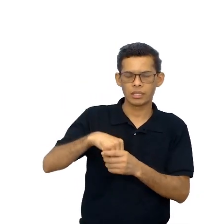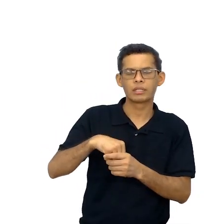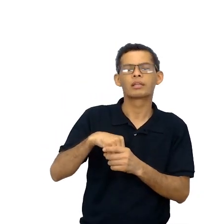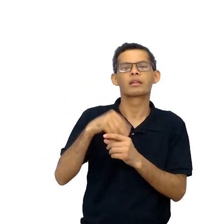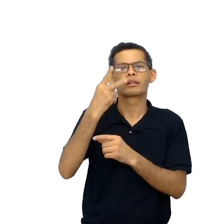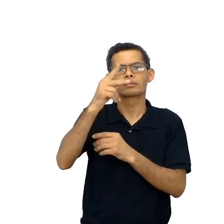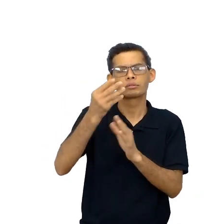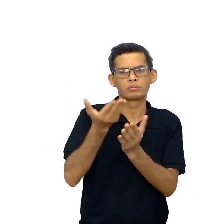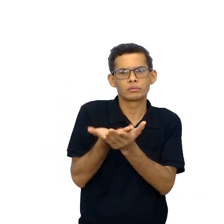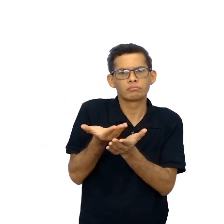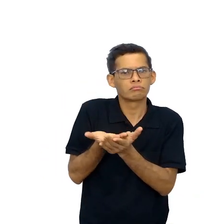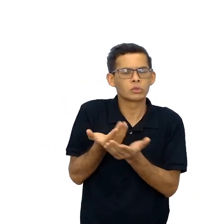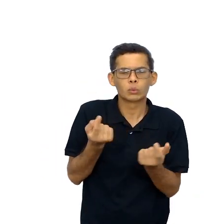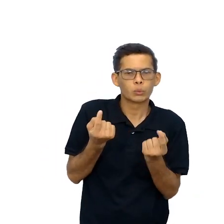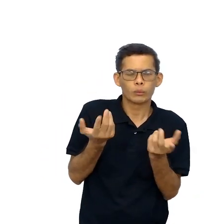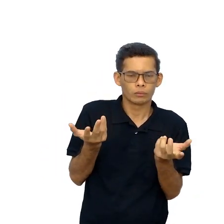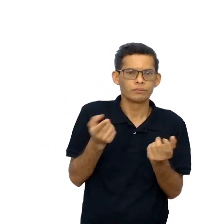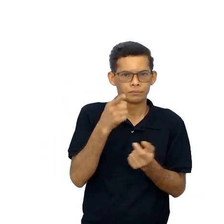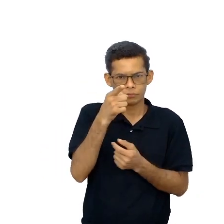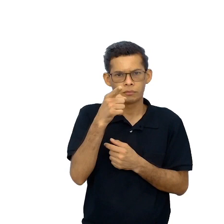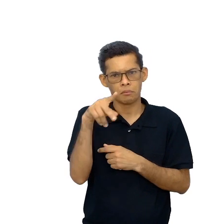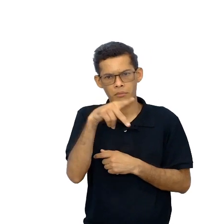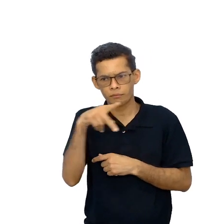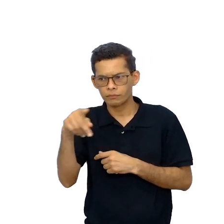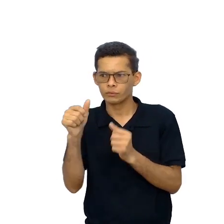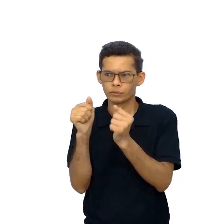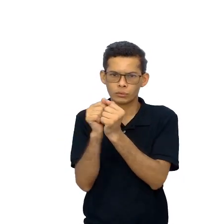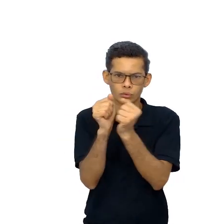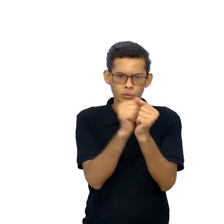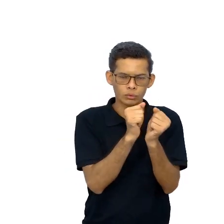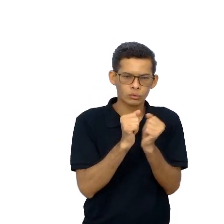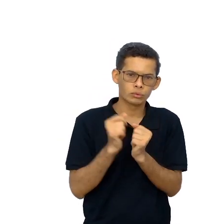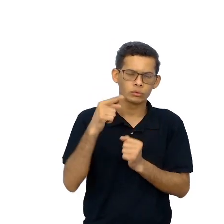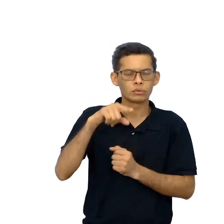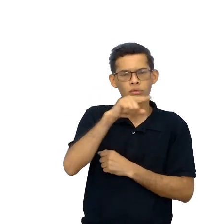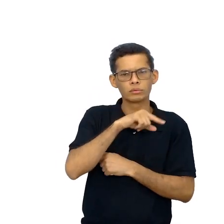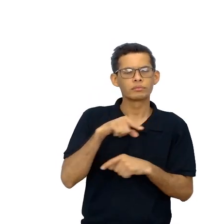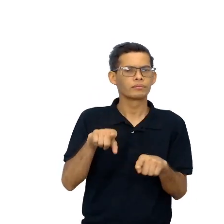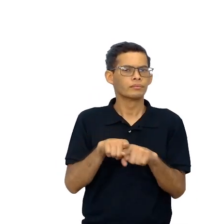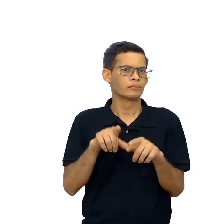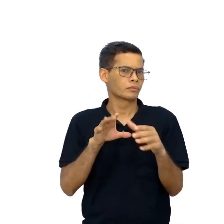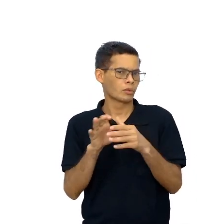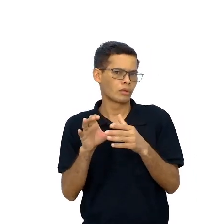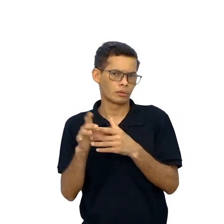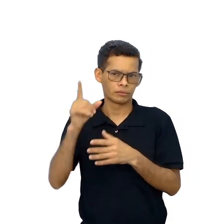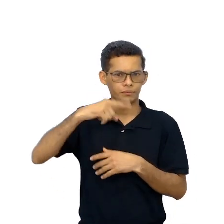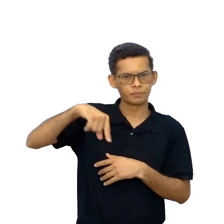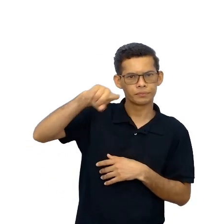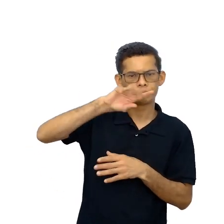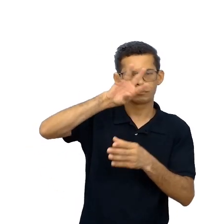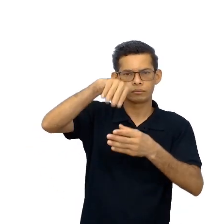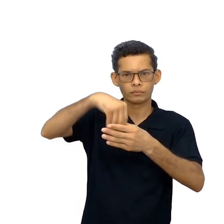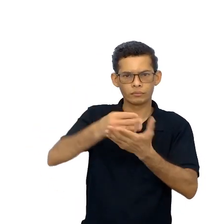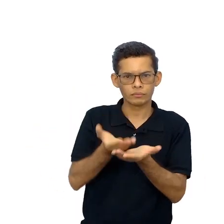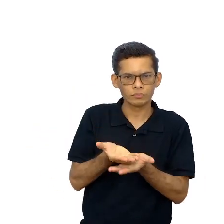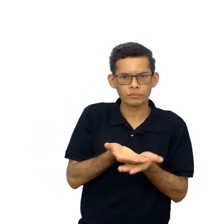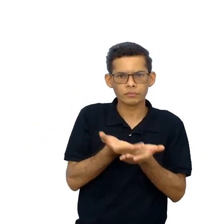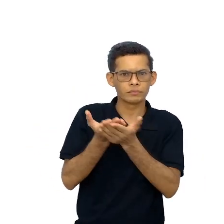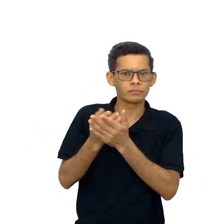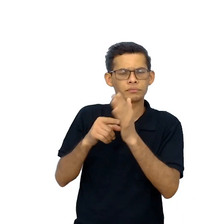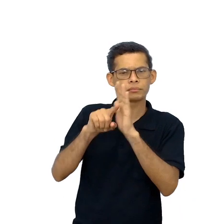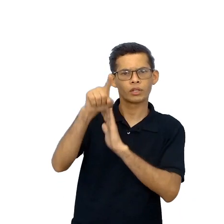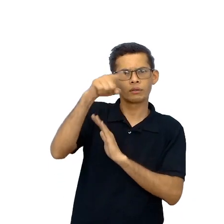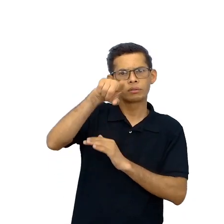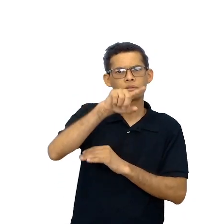você, professor, junto com os seus pares, com os gestores das vossas escolas, né, da escola de cada um de vocês, quais são os dados e